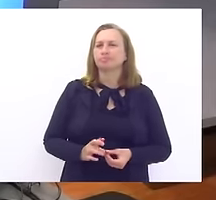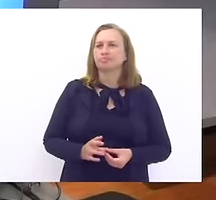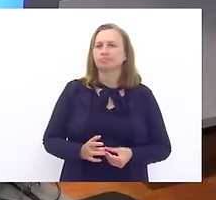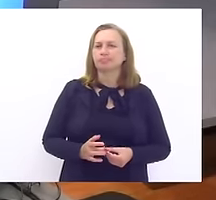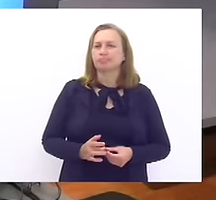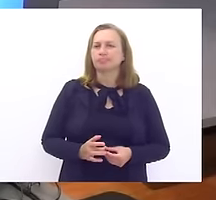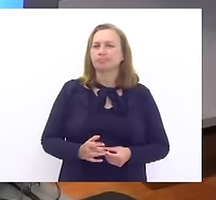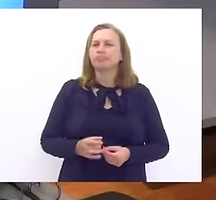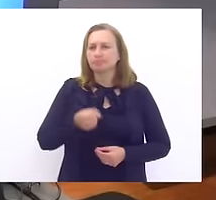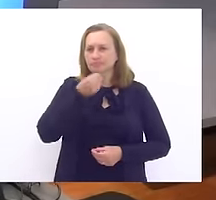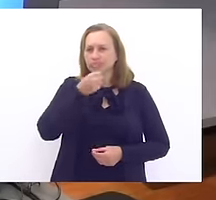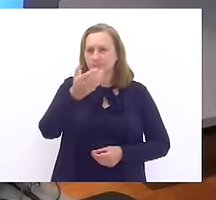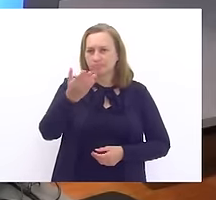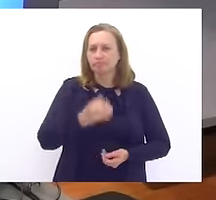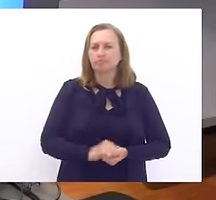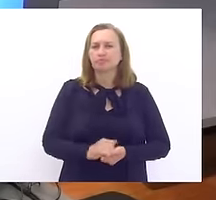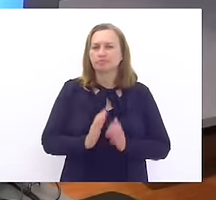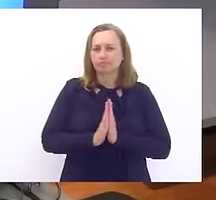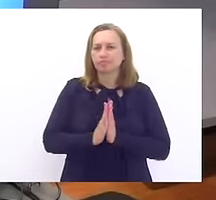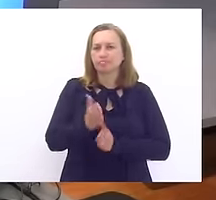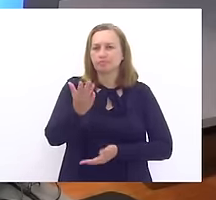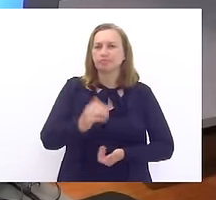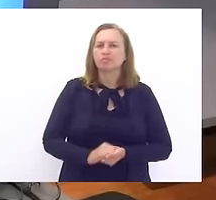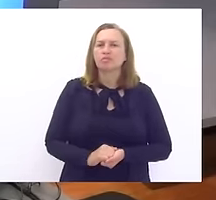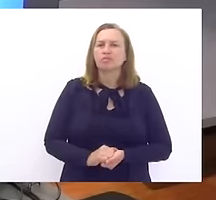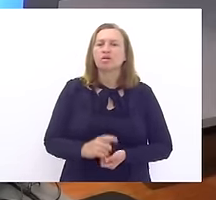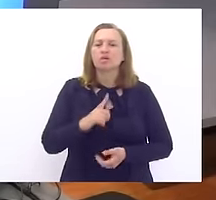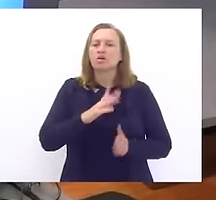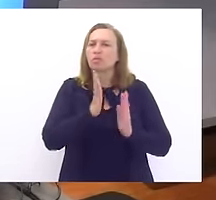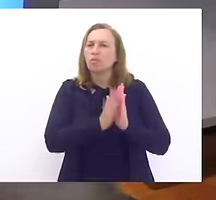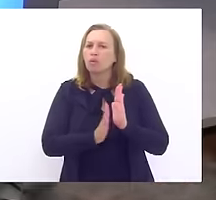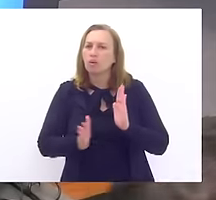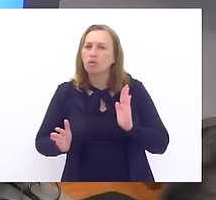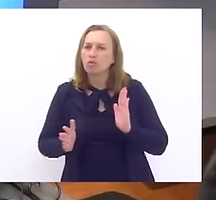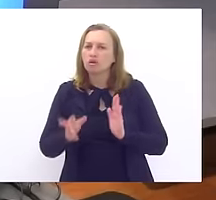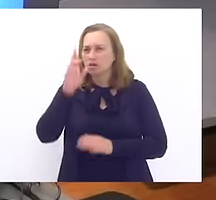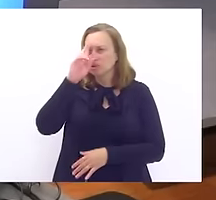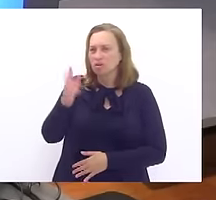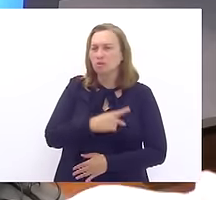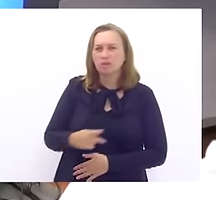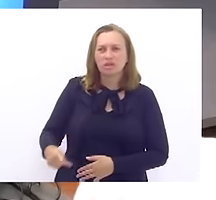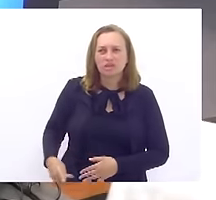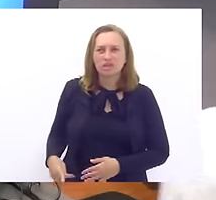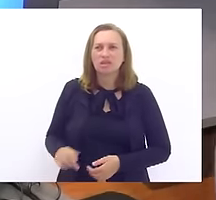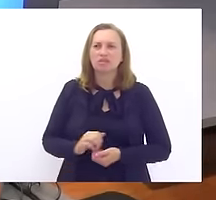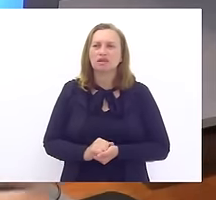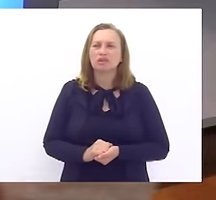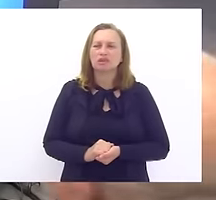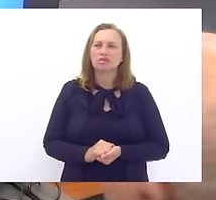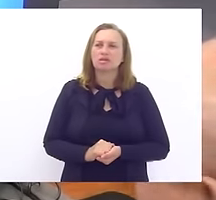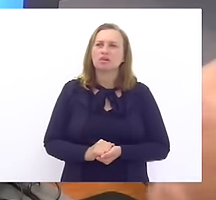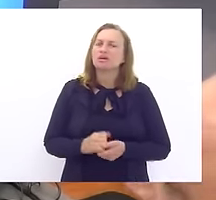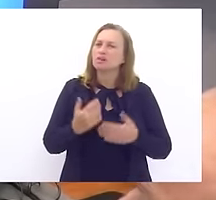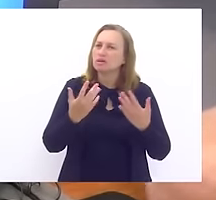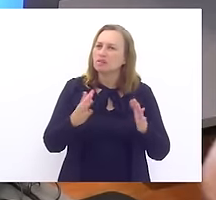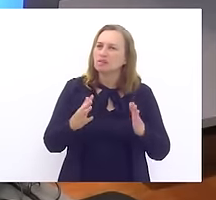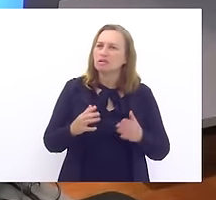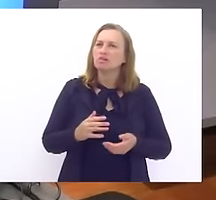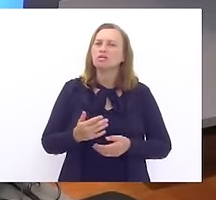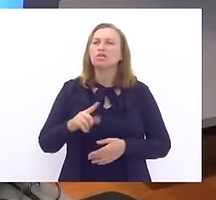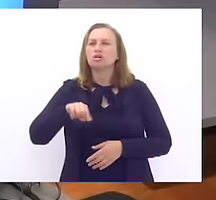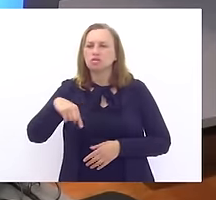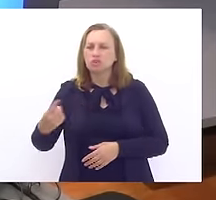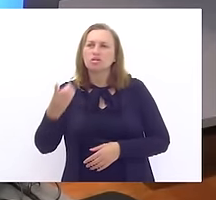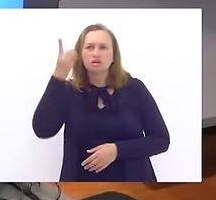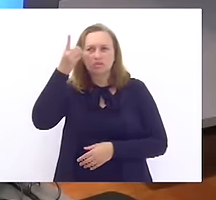fala o microfone por favor existe uma questão de ordem senhor presidente senhor presidente quem cumprimento os demais deputados